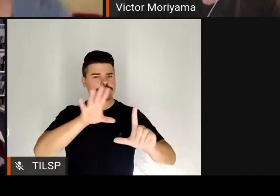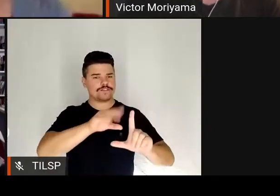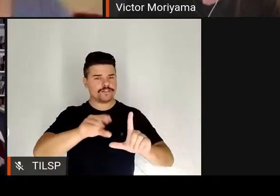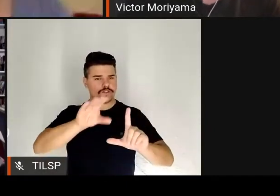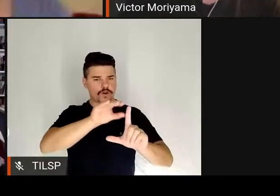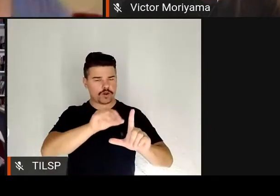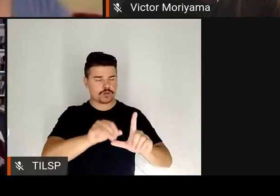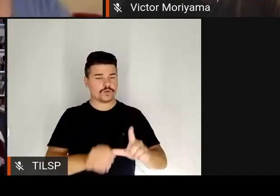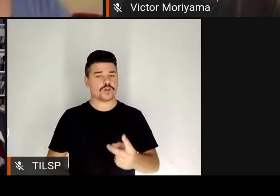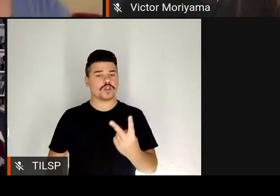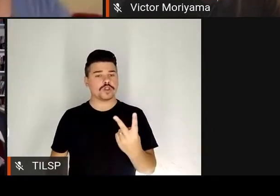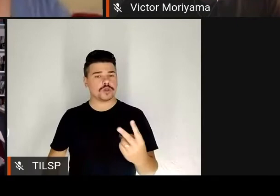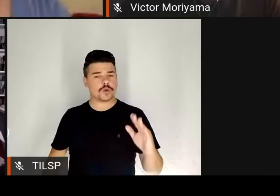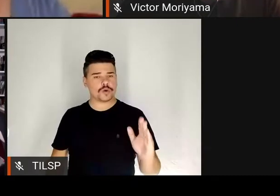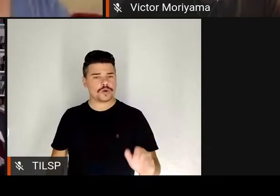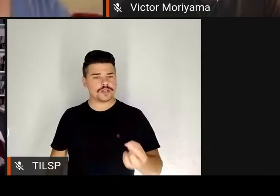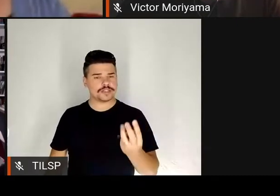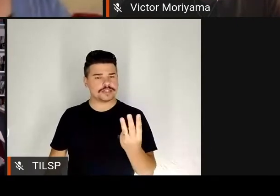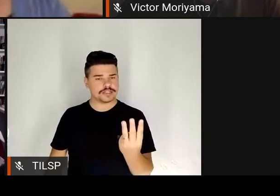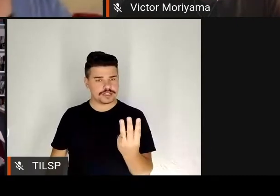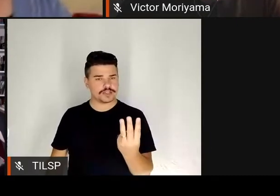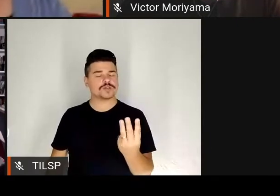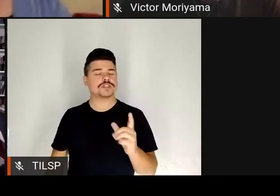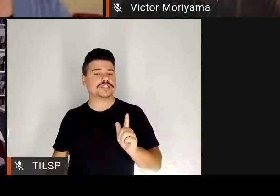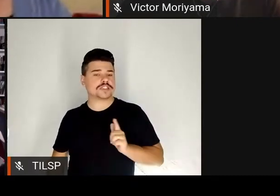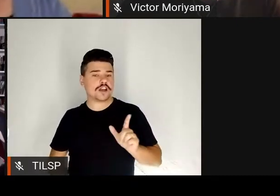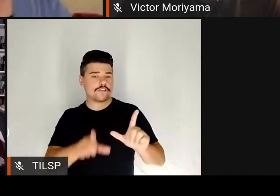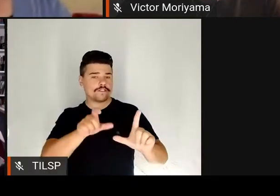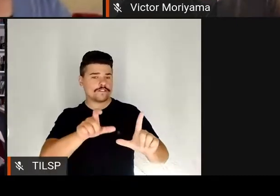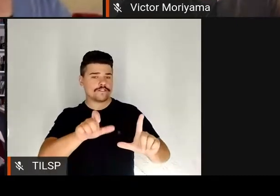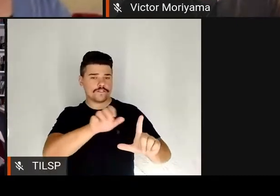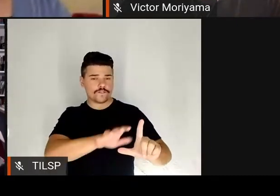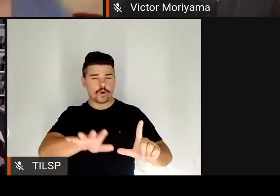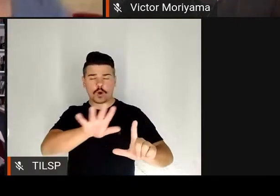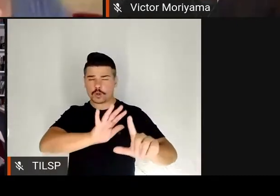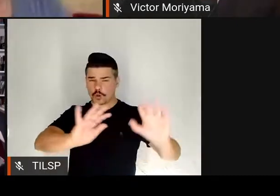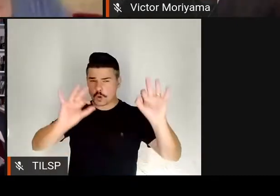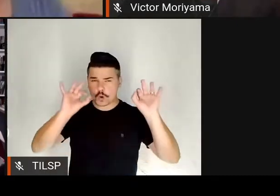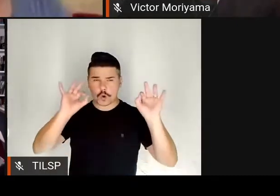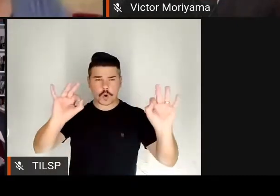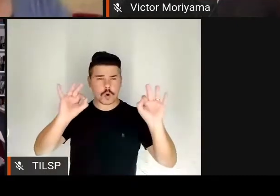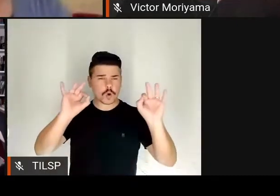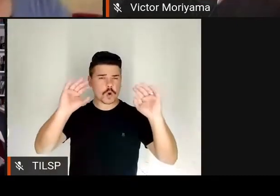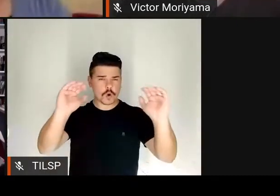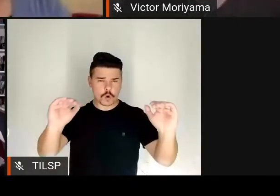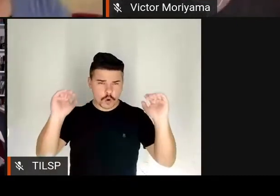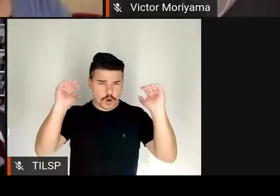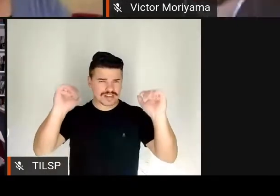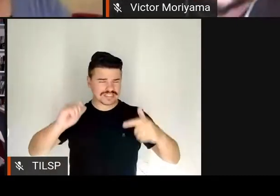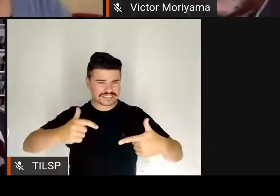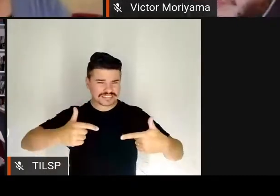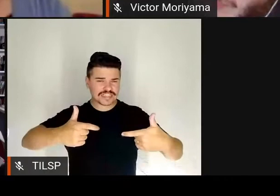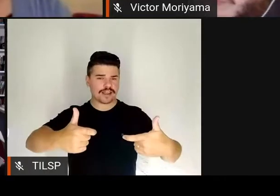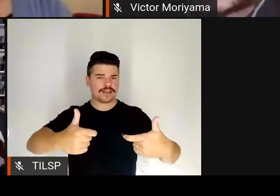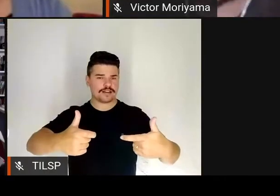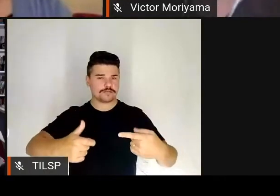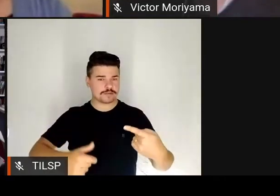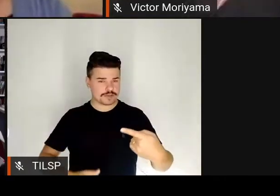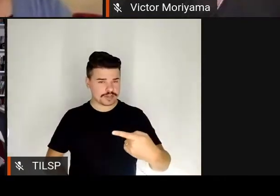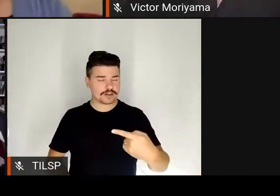dessas fotografias eram fotografias dos horrores da Primeira Guerra. A grande